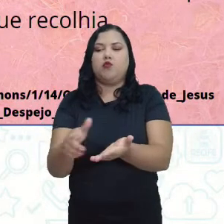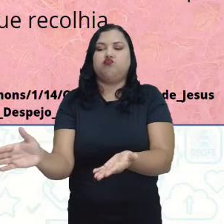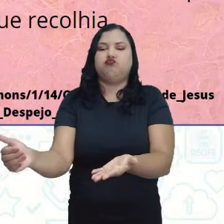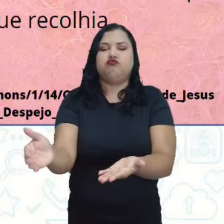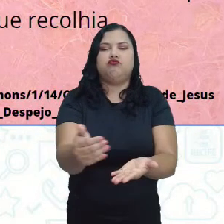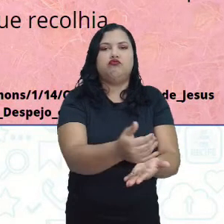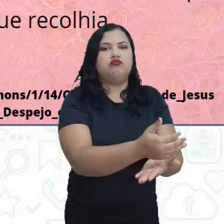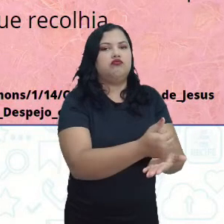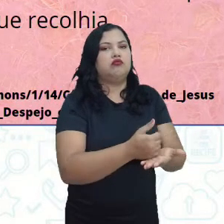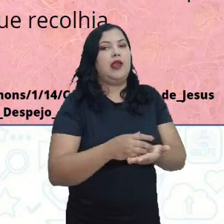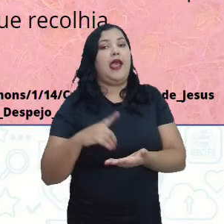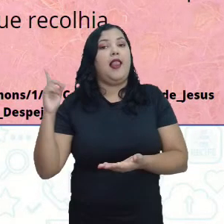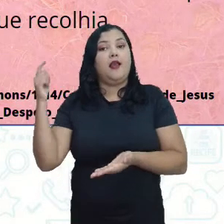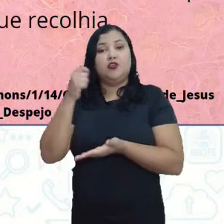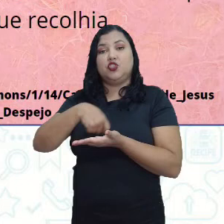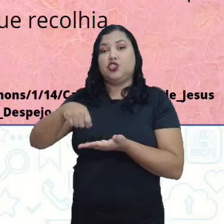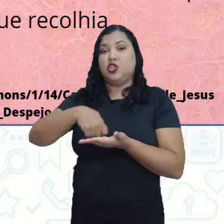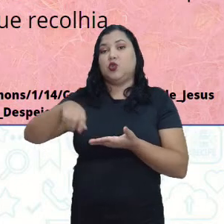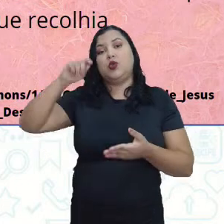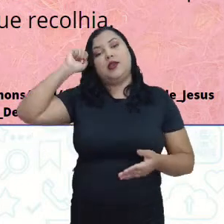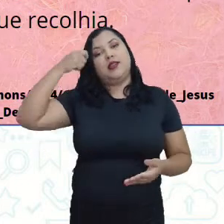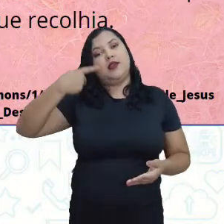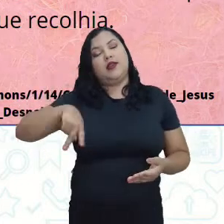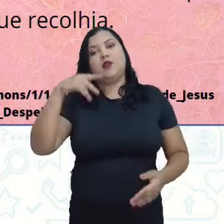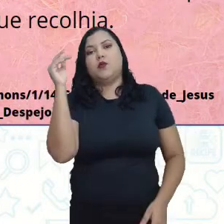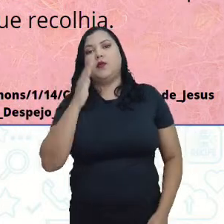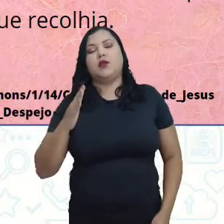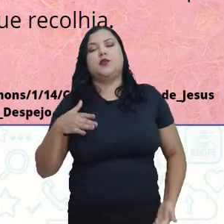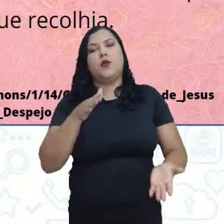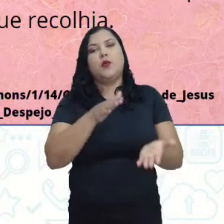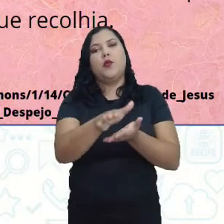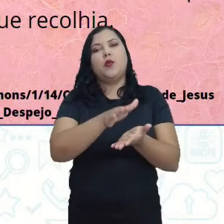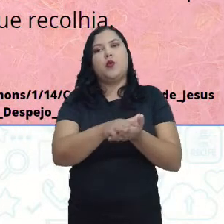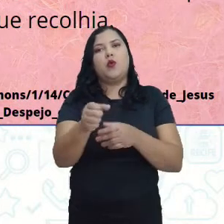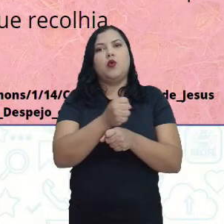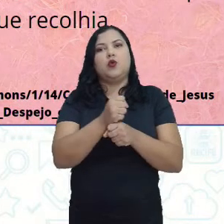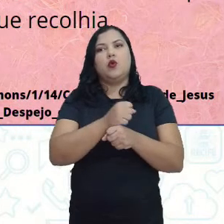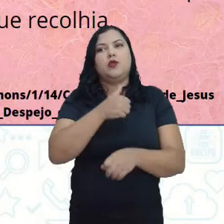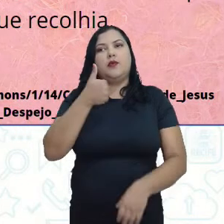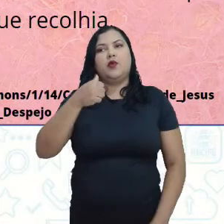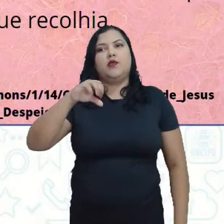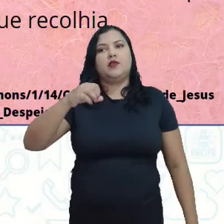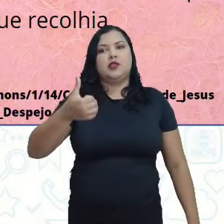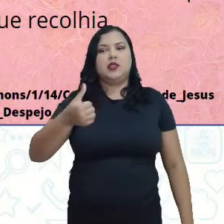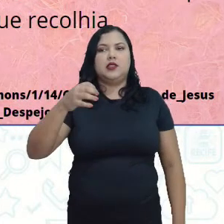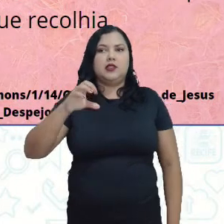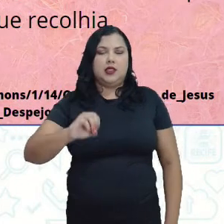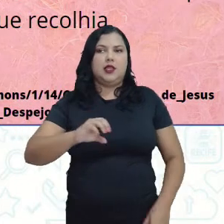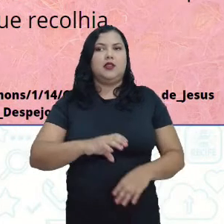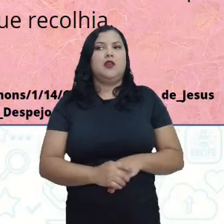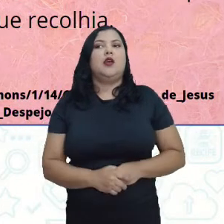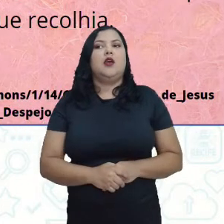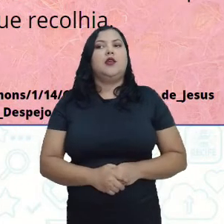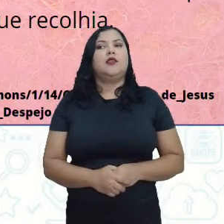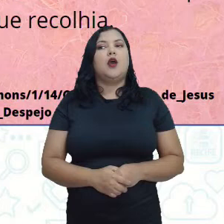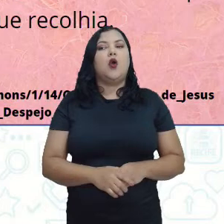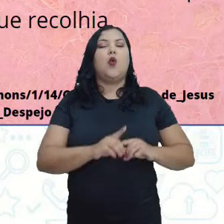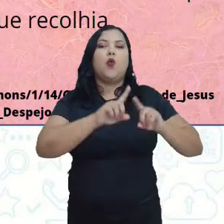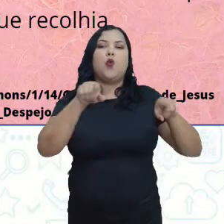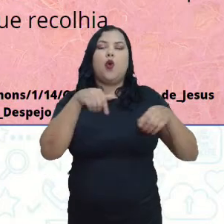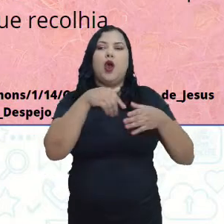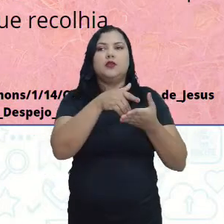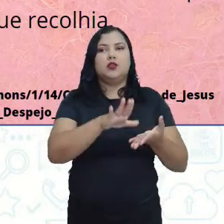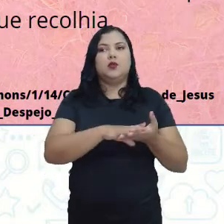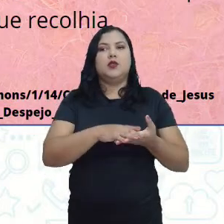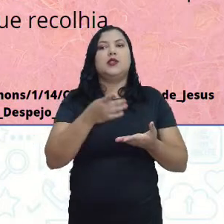mais relevantes escritoras negras brasileiras, publicou em 1960 Quarto de Despejo, Diário de uma Favelada, em que relata